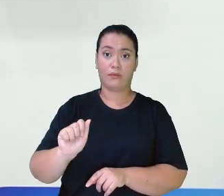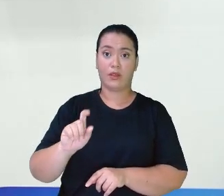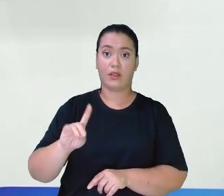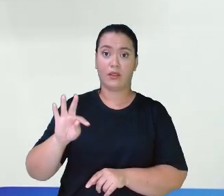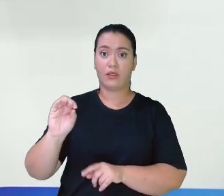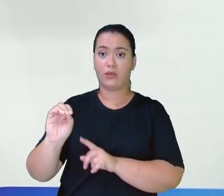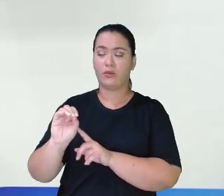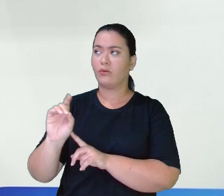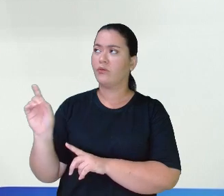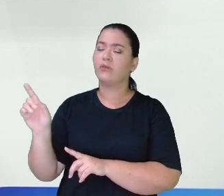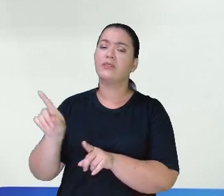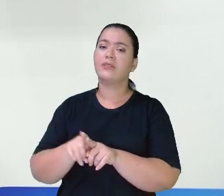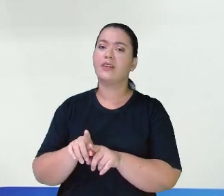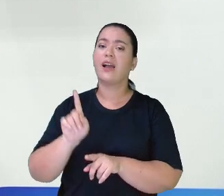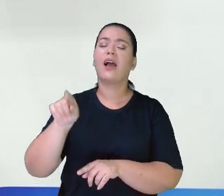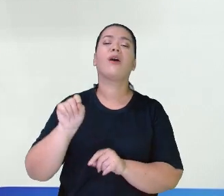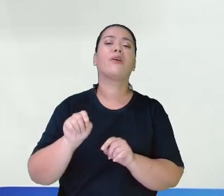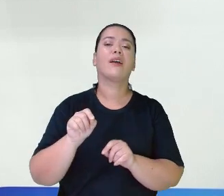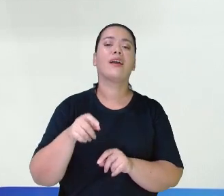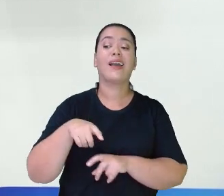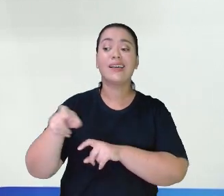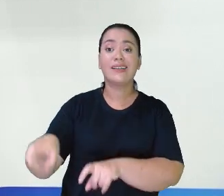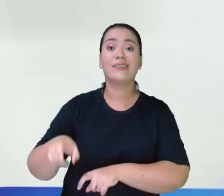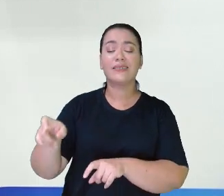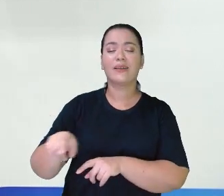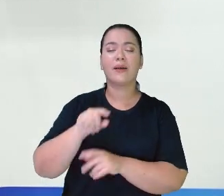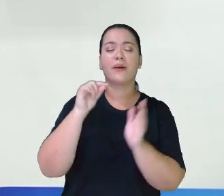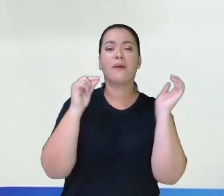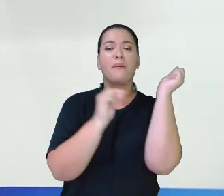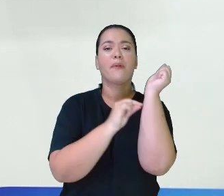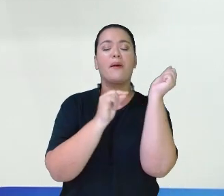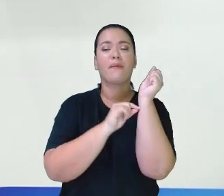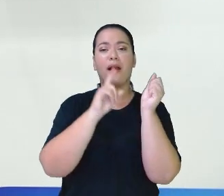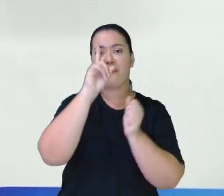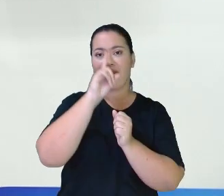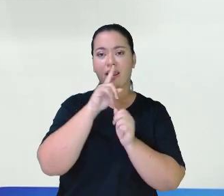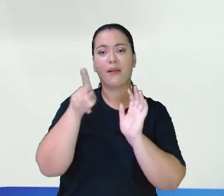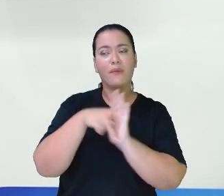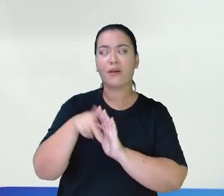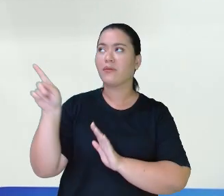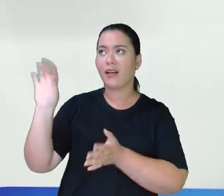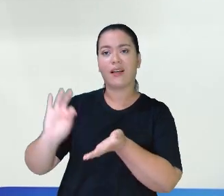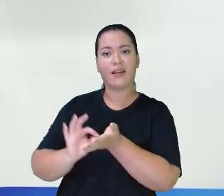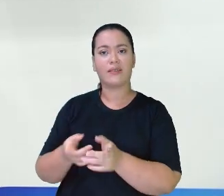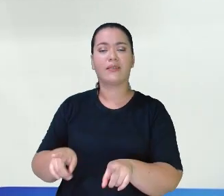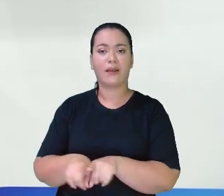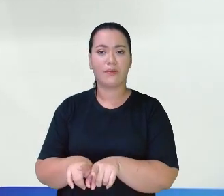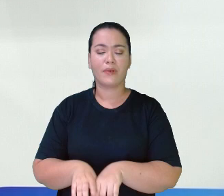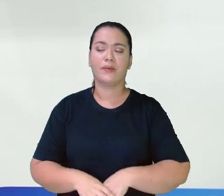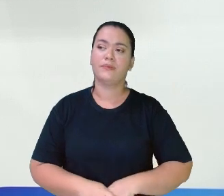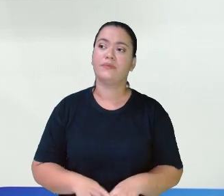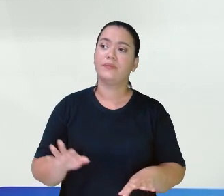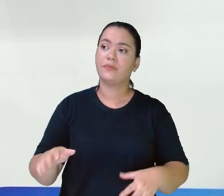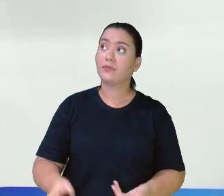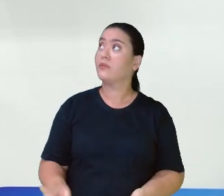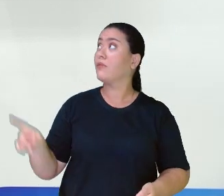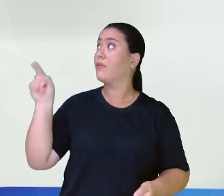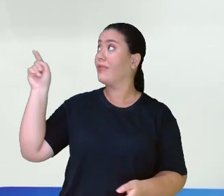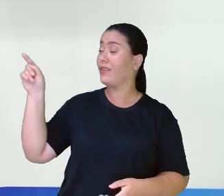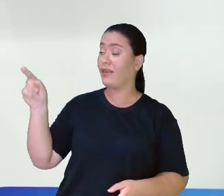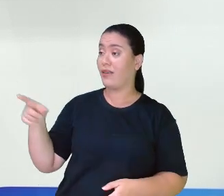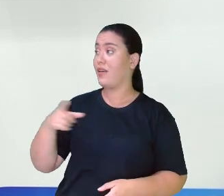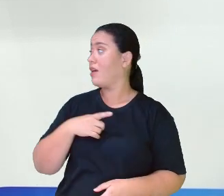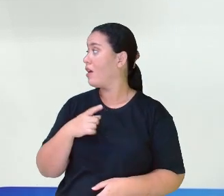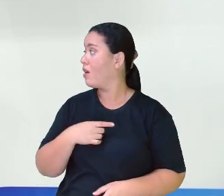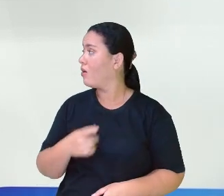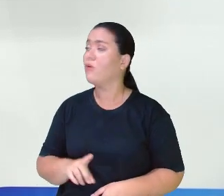o Sítio do Pica-Pau Amarelo, não é? Ele é o autor. Vamos aprender um pouquinho sobre ele? Monteiro Lobato, olha